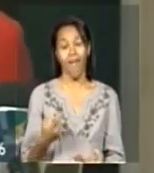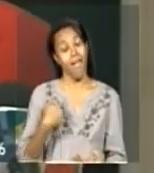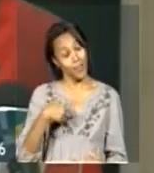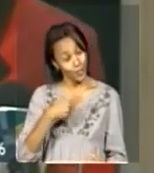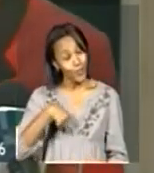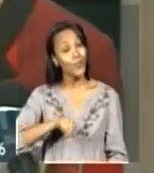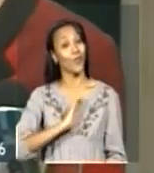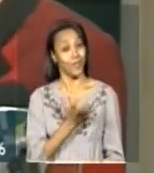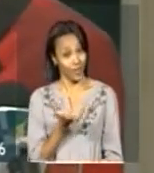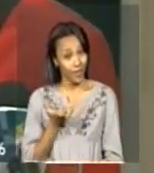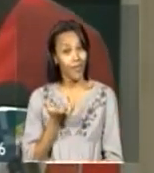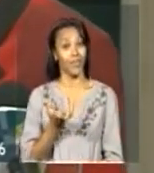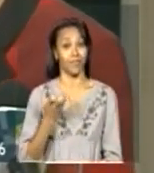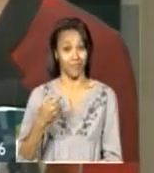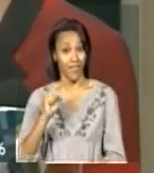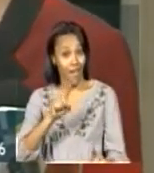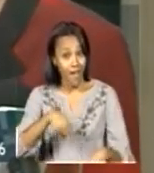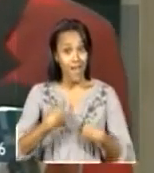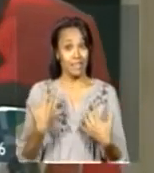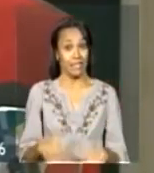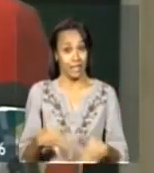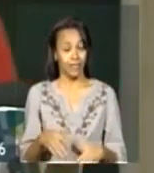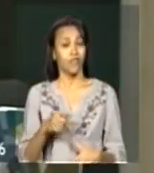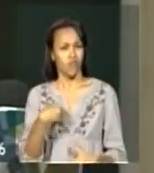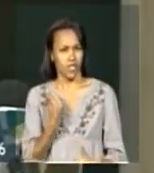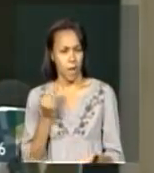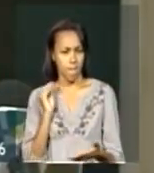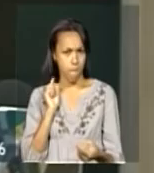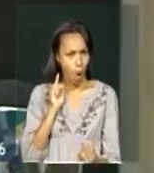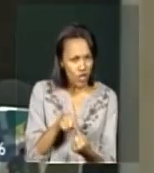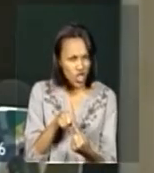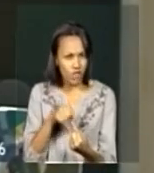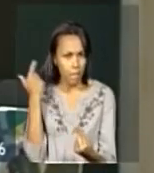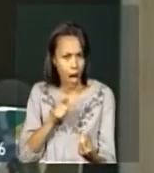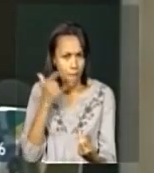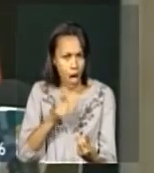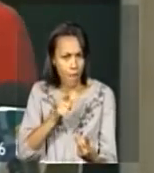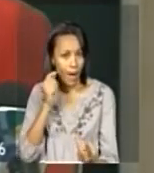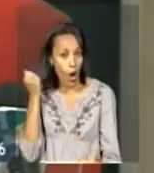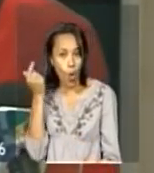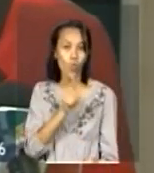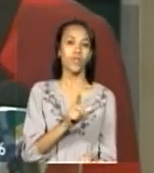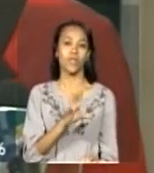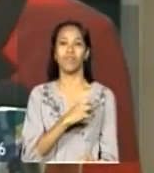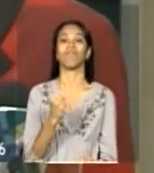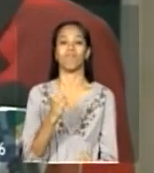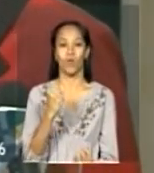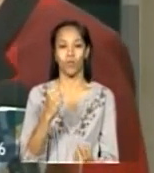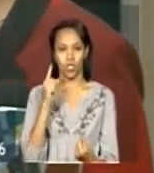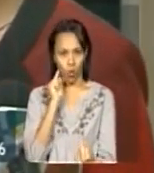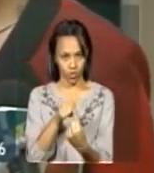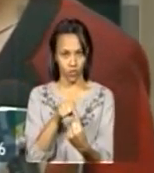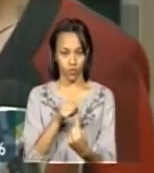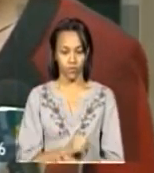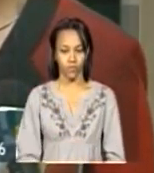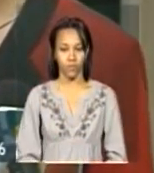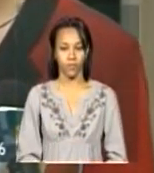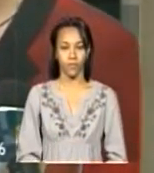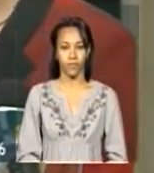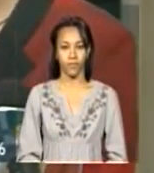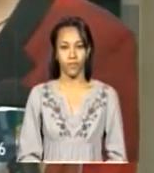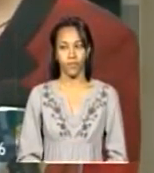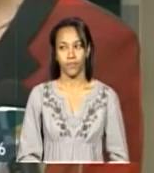nós queremos, né? Desafio é isso, você coloca a meta e corre atrás para para conseguir. Presidente, esse plano em agosto que o ministro